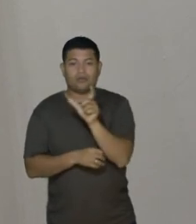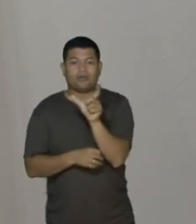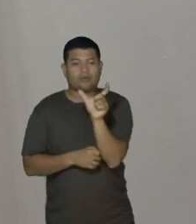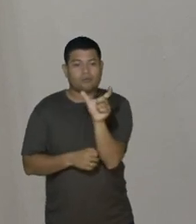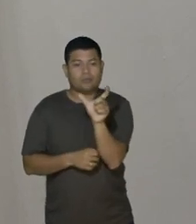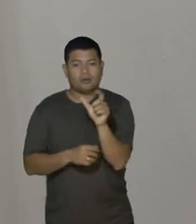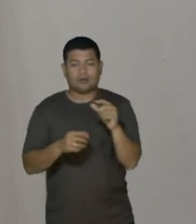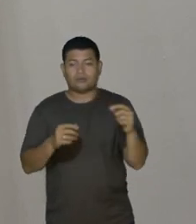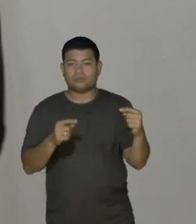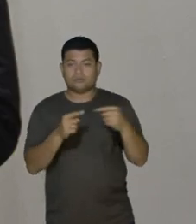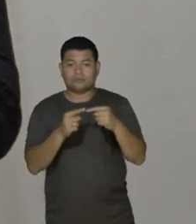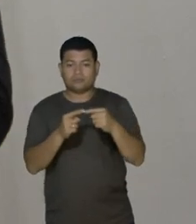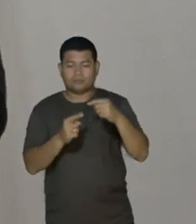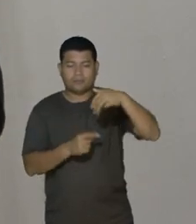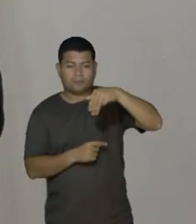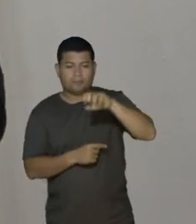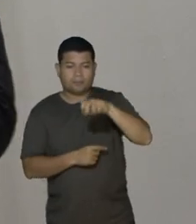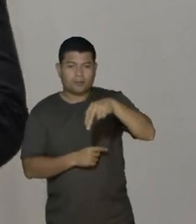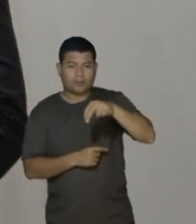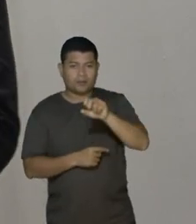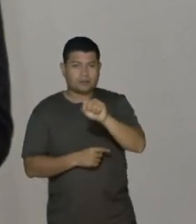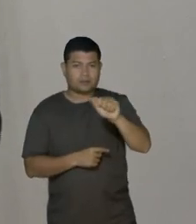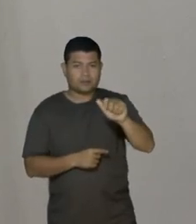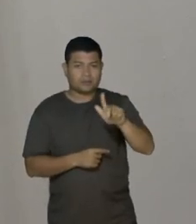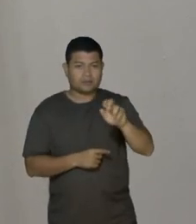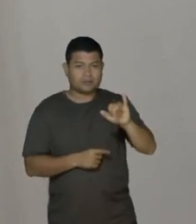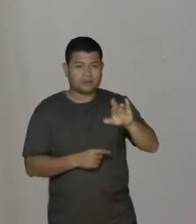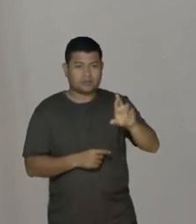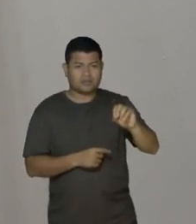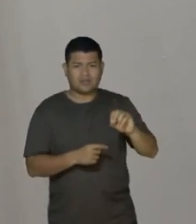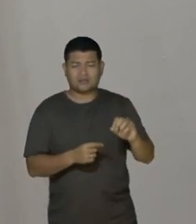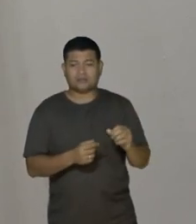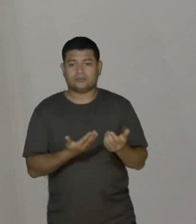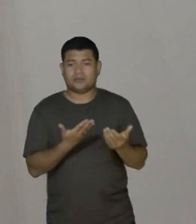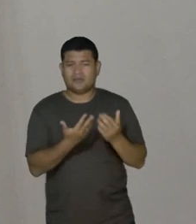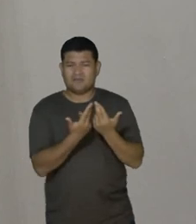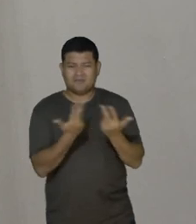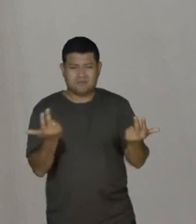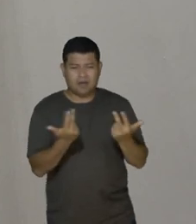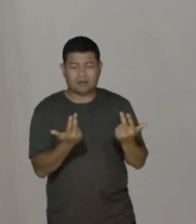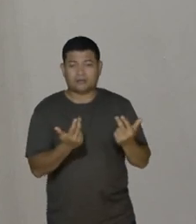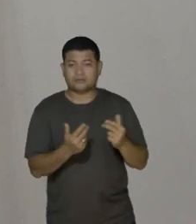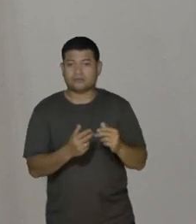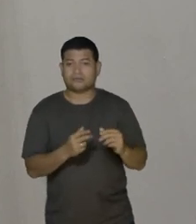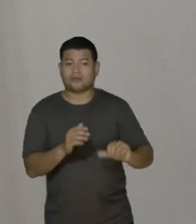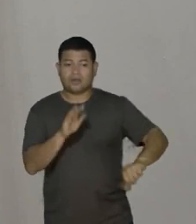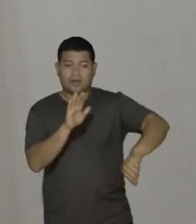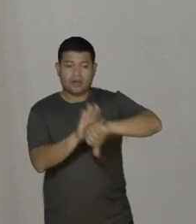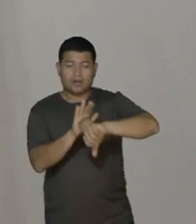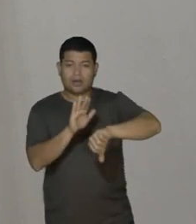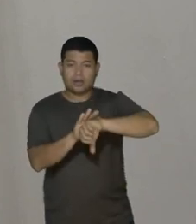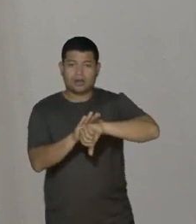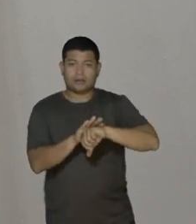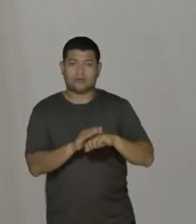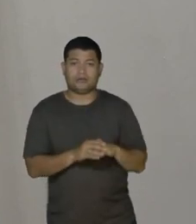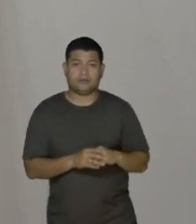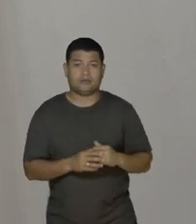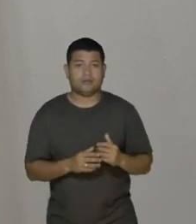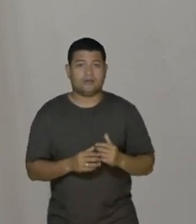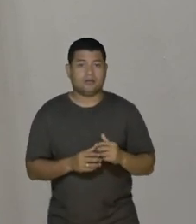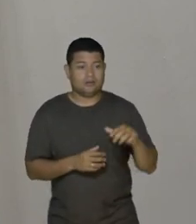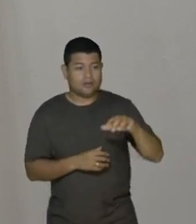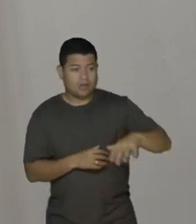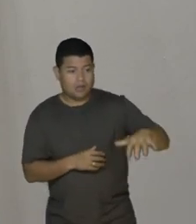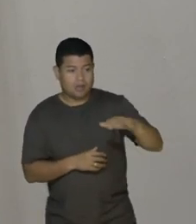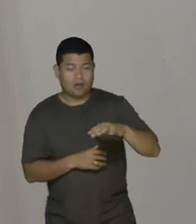passiva, organização criminosa, lavagem de dinheiro no setor de coleta e destinação de lixo nas regiões